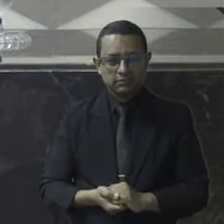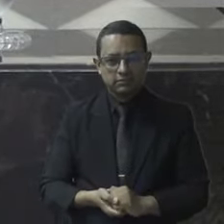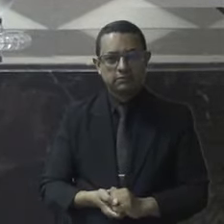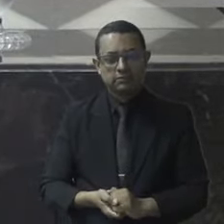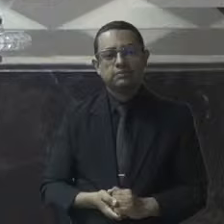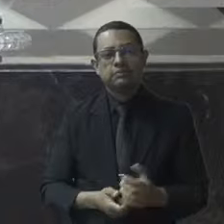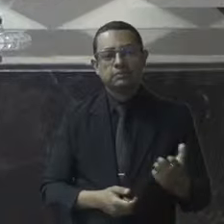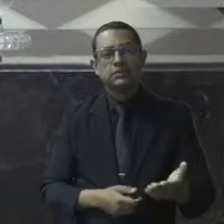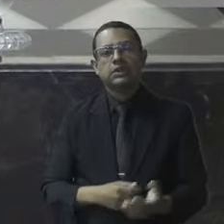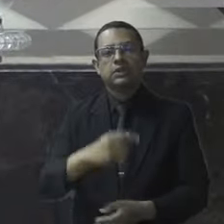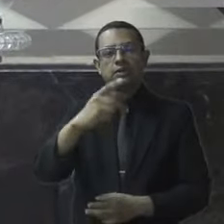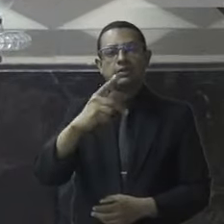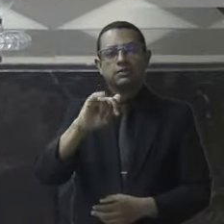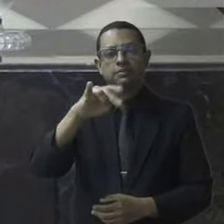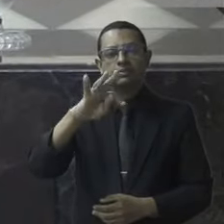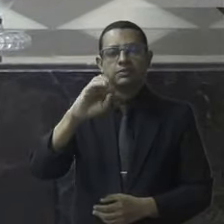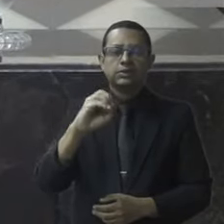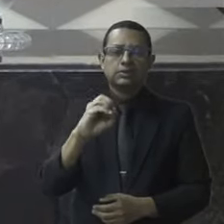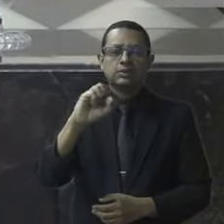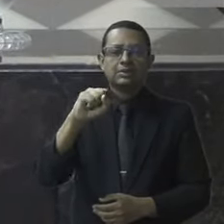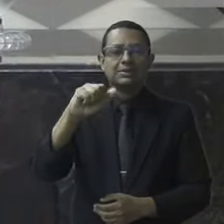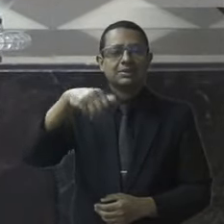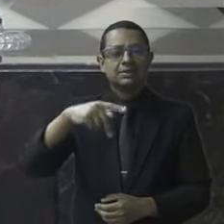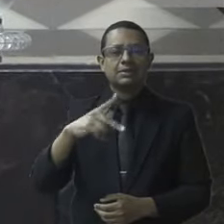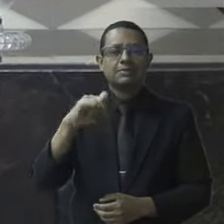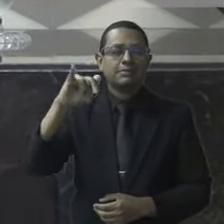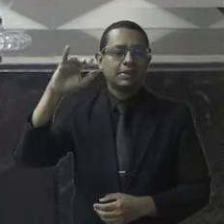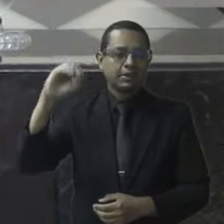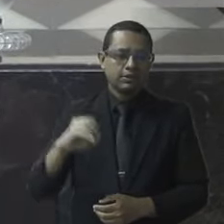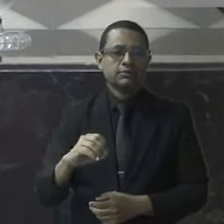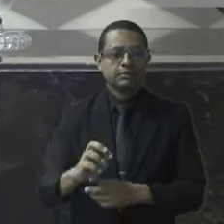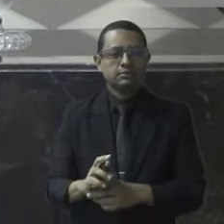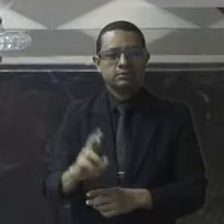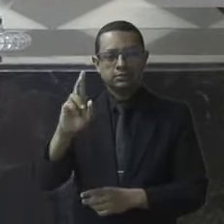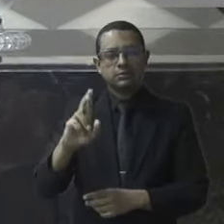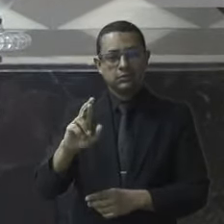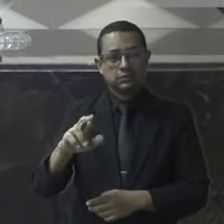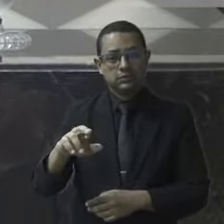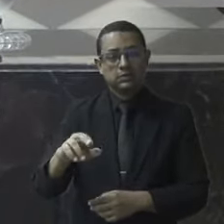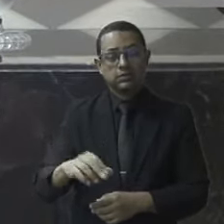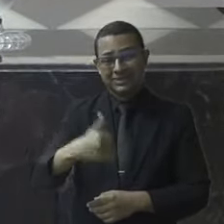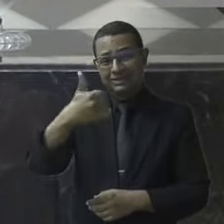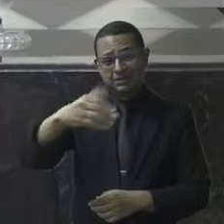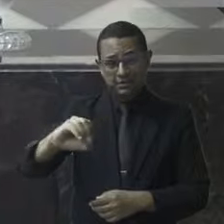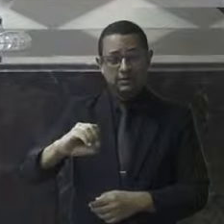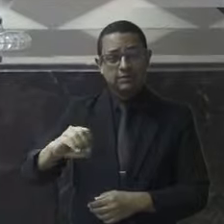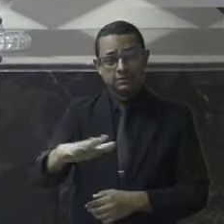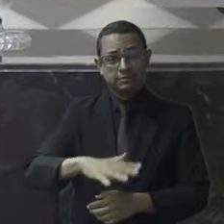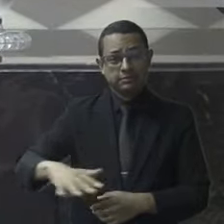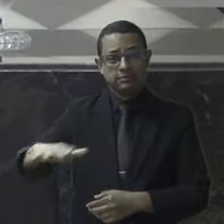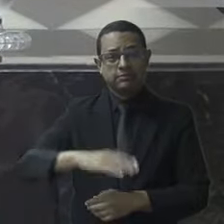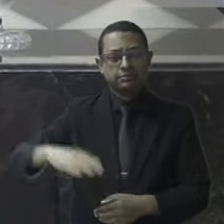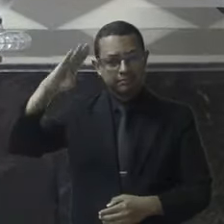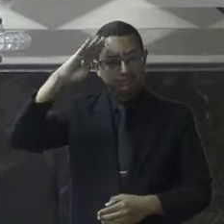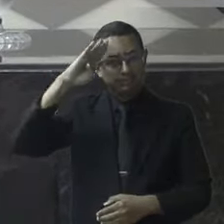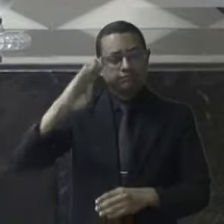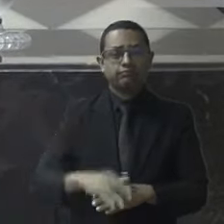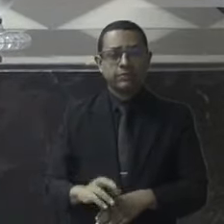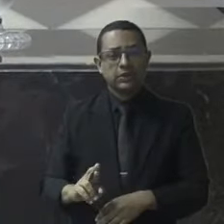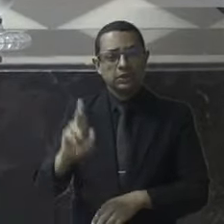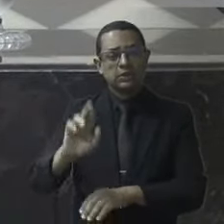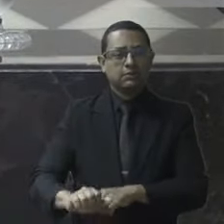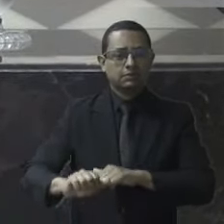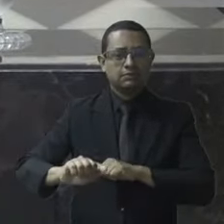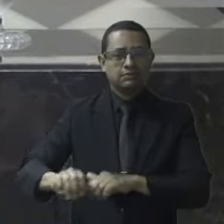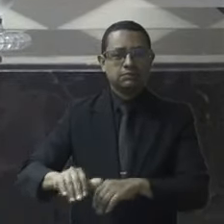general Pinto Sampaio, comandante da 10ª Região Militar, representando o Exército